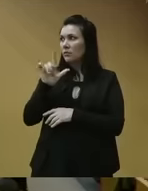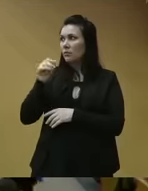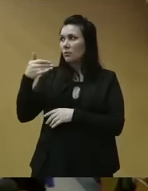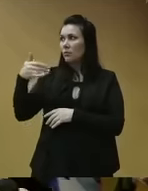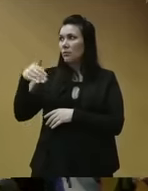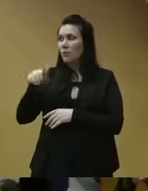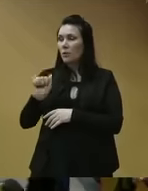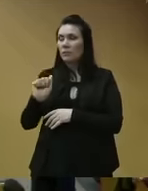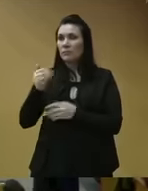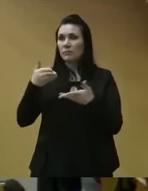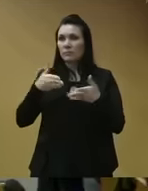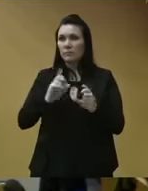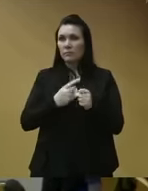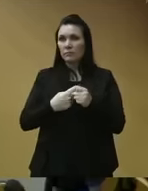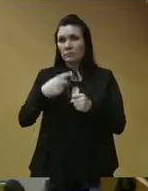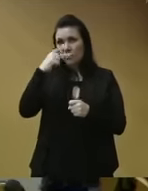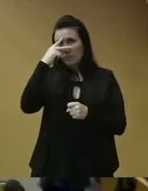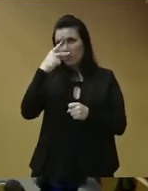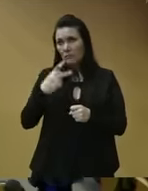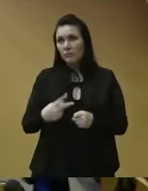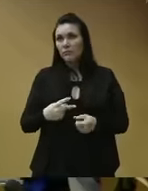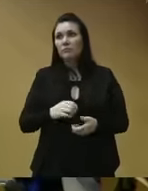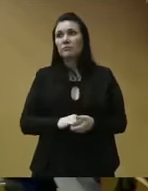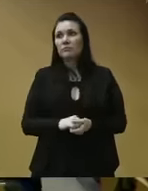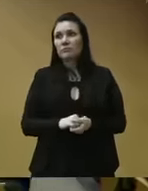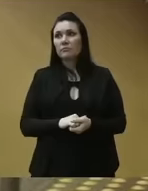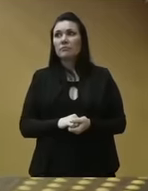Santos, natural de Pelotas.